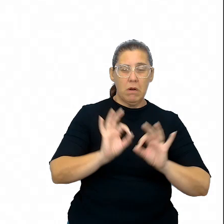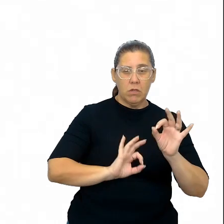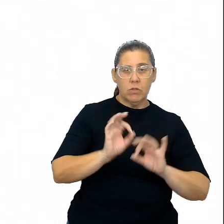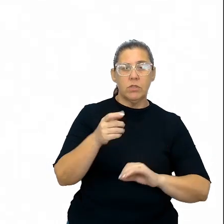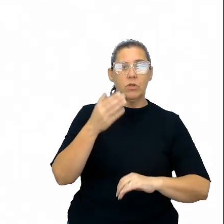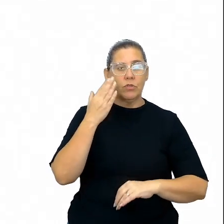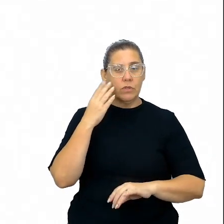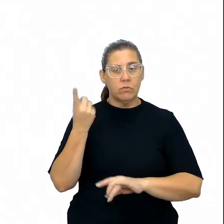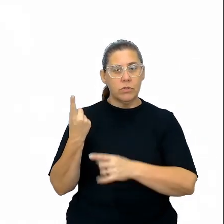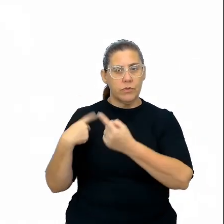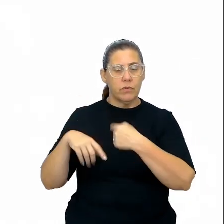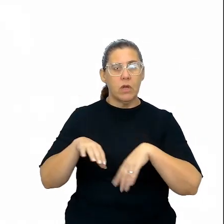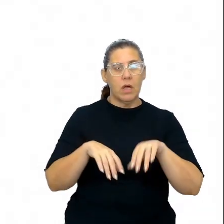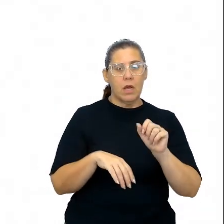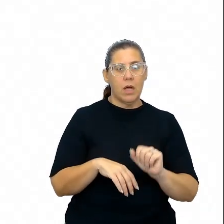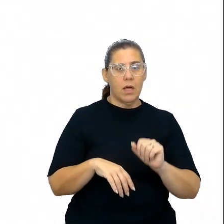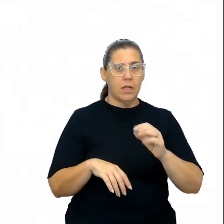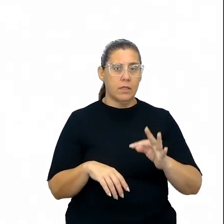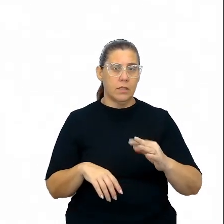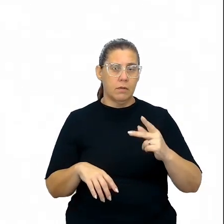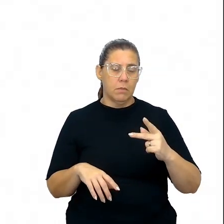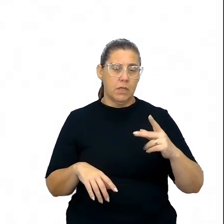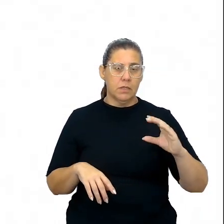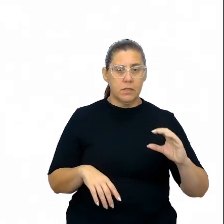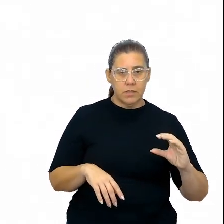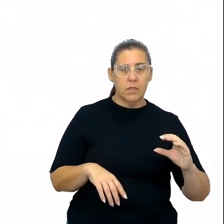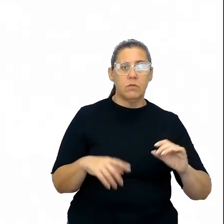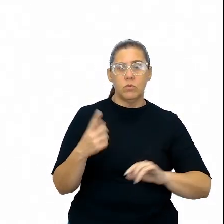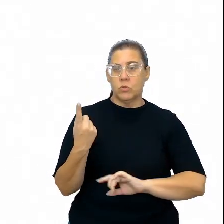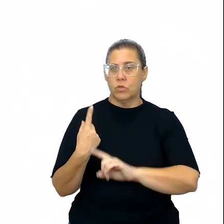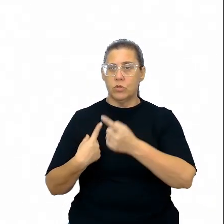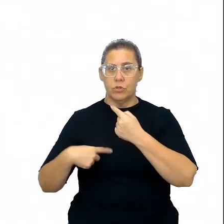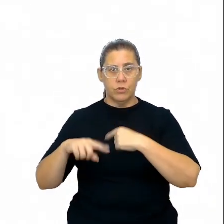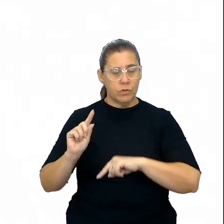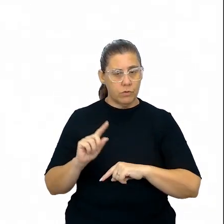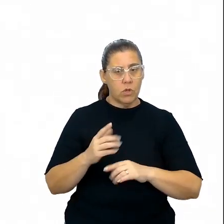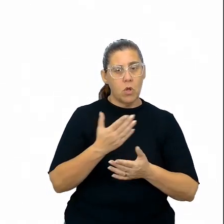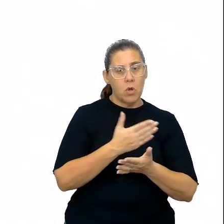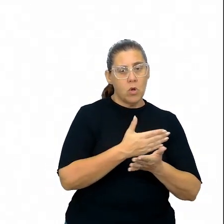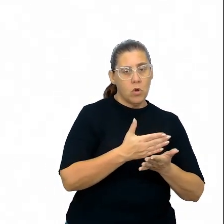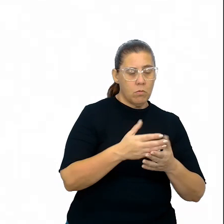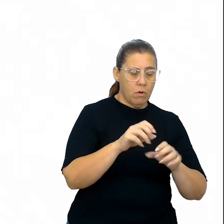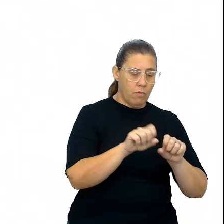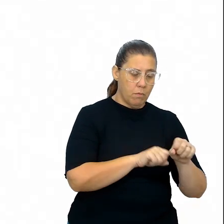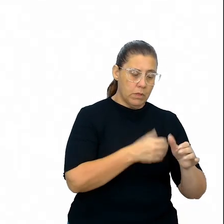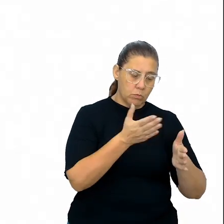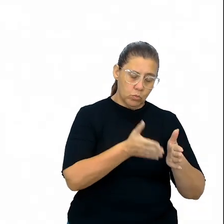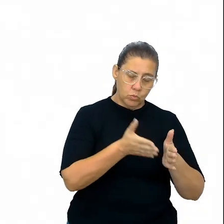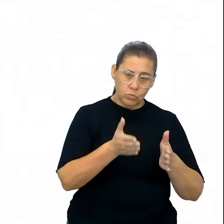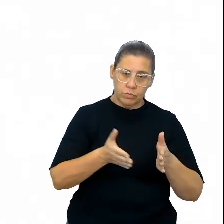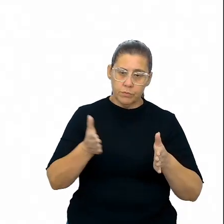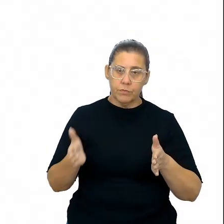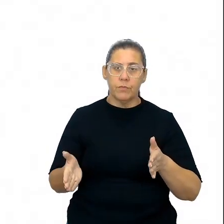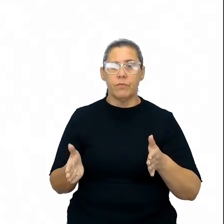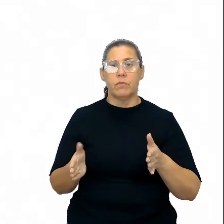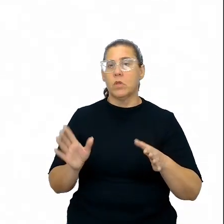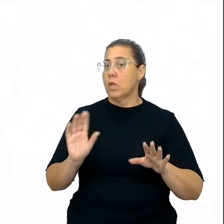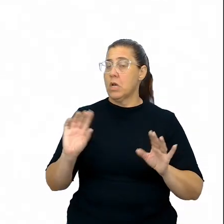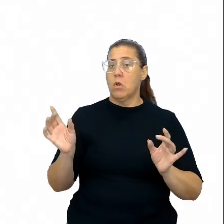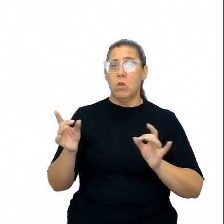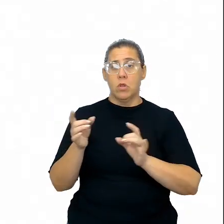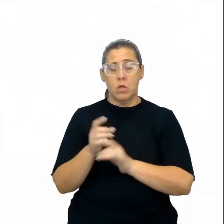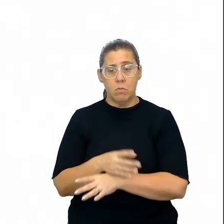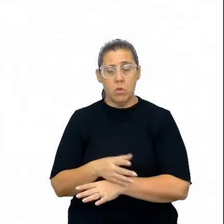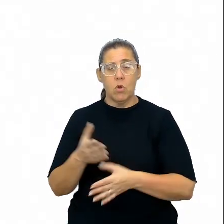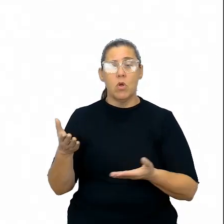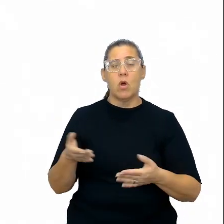desenvolvimento do ATPC nosso, o desenvolver do ATPC, ele começou na formação de etapa, não foi finalizado, agora a gente